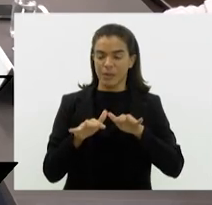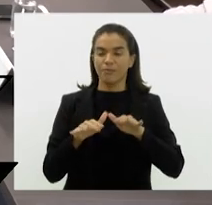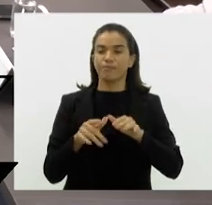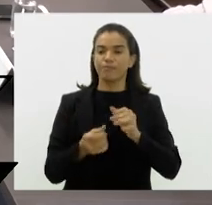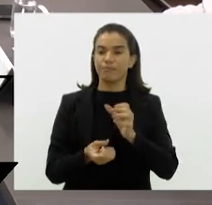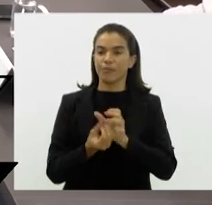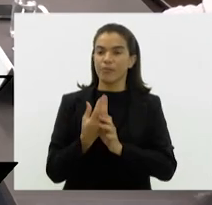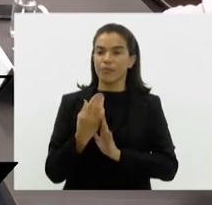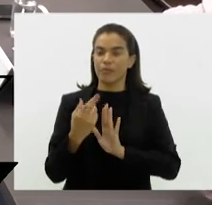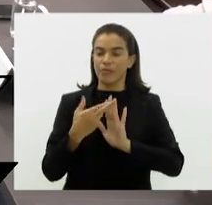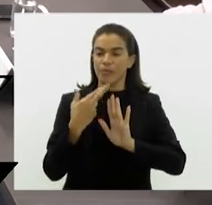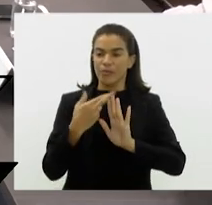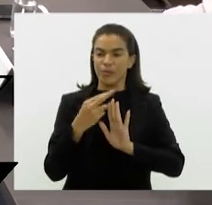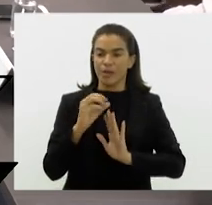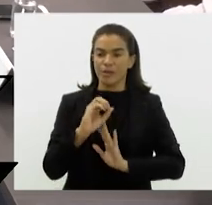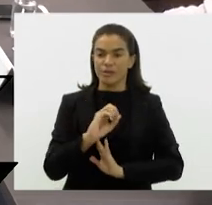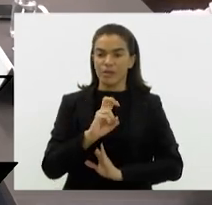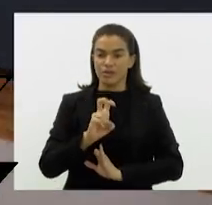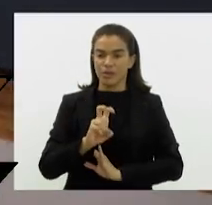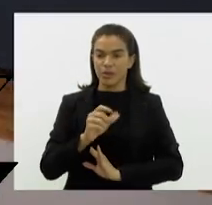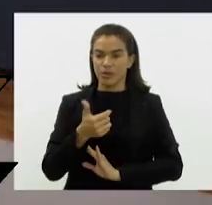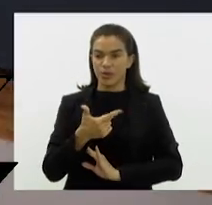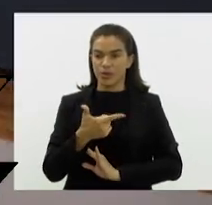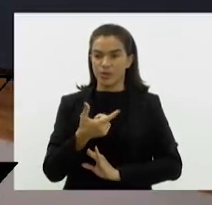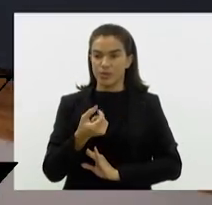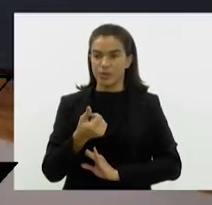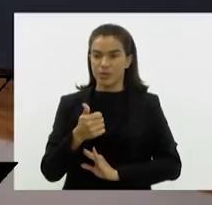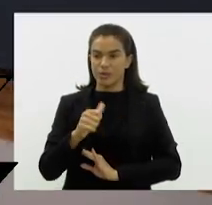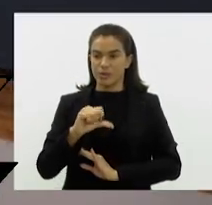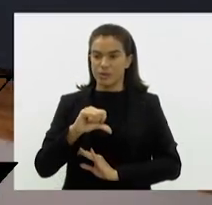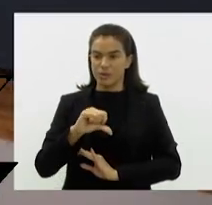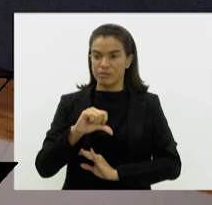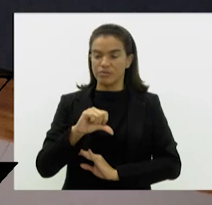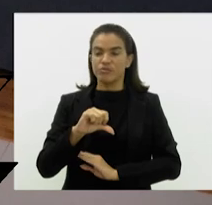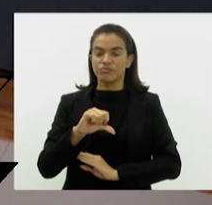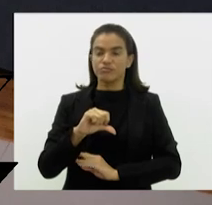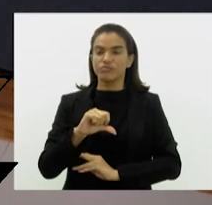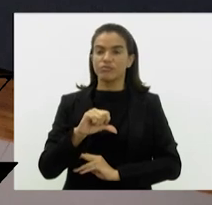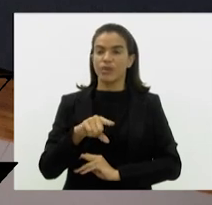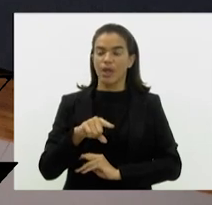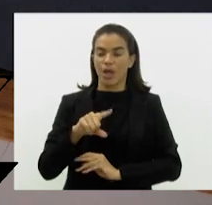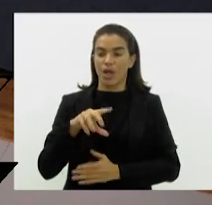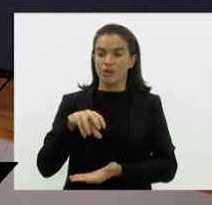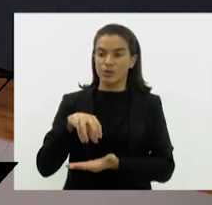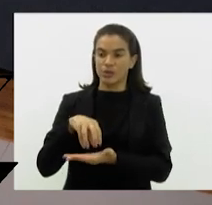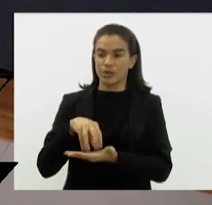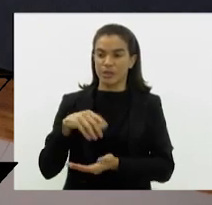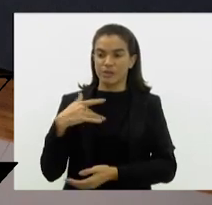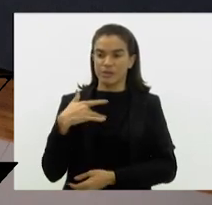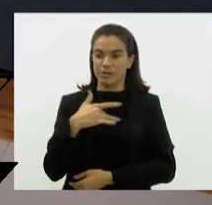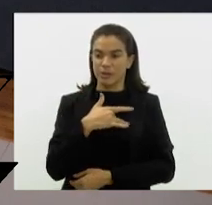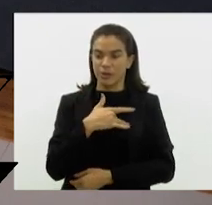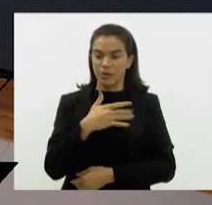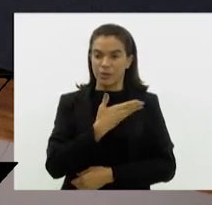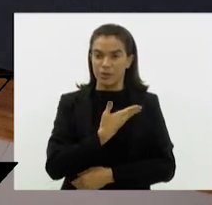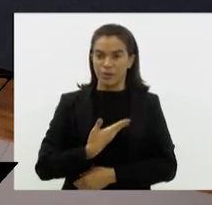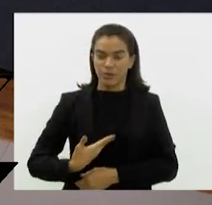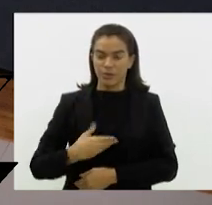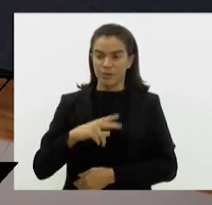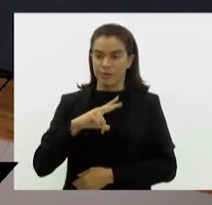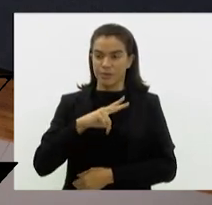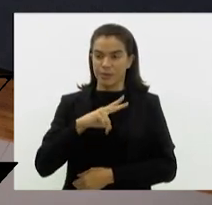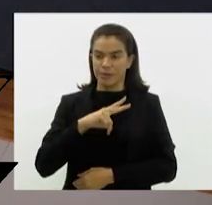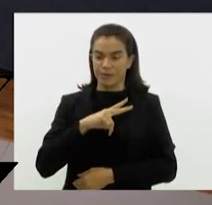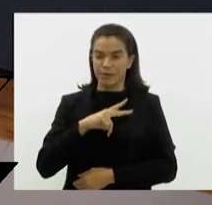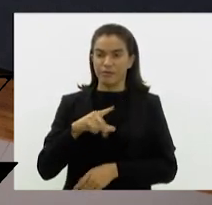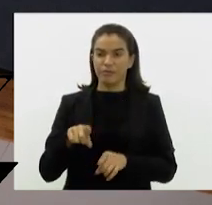pela resolução número 05 de 2019, em que ficam as unidades de saúde da rede pública e privada